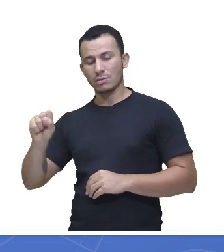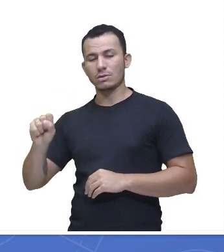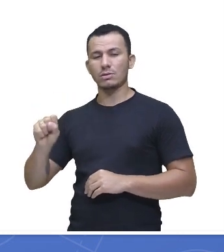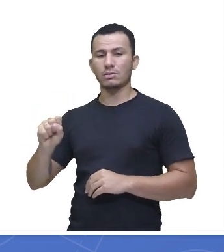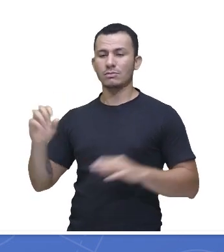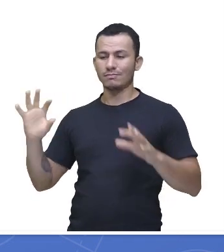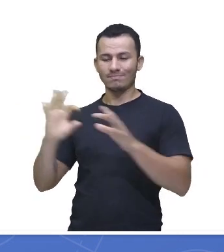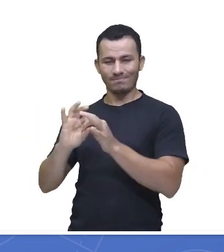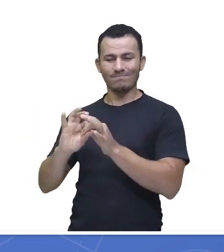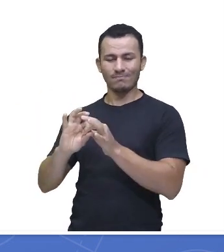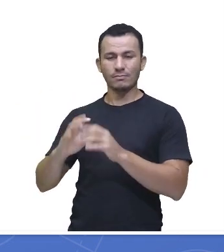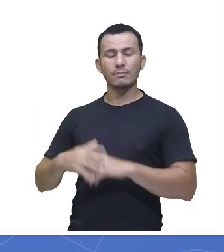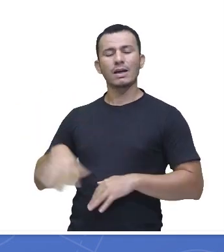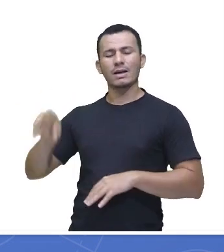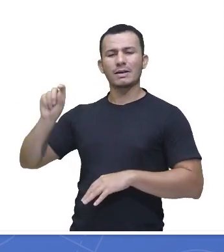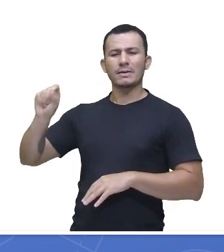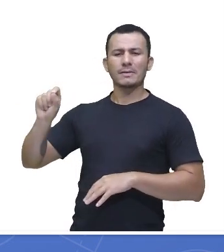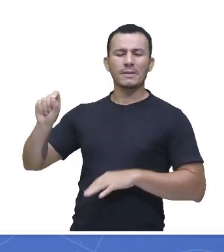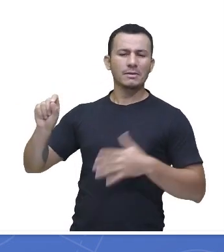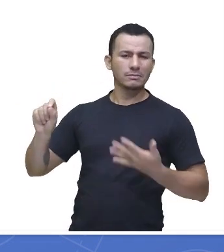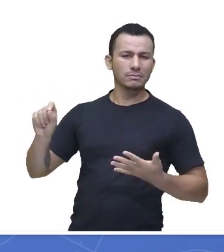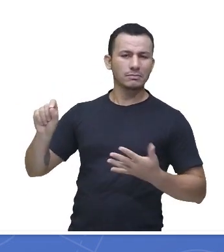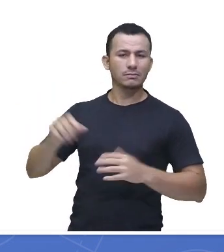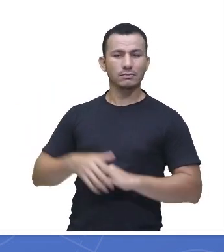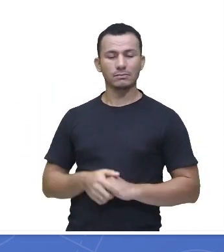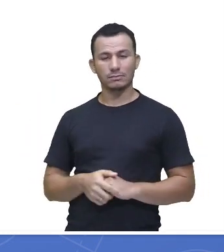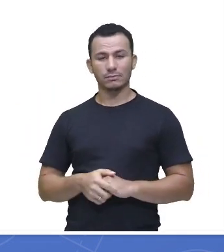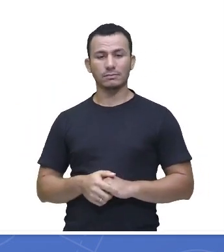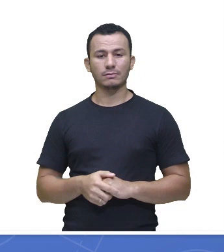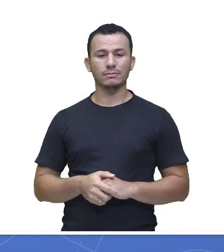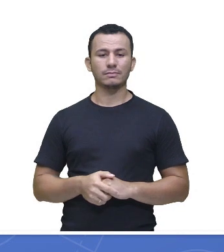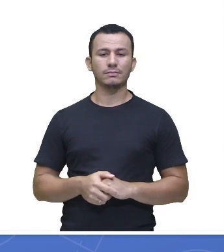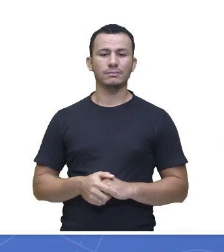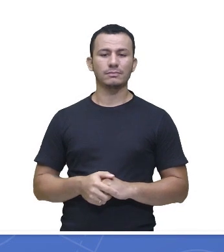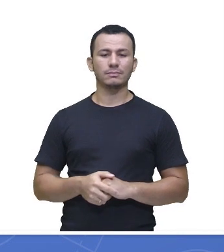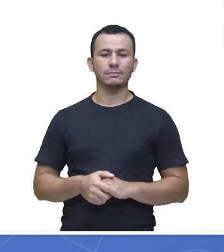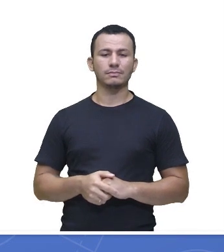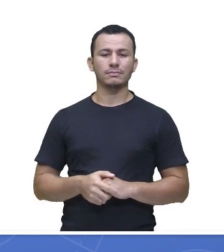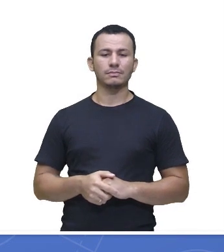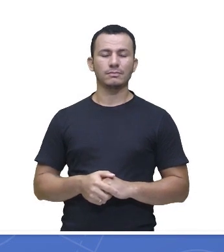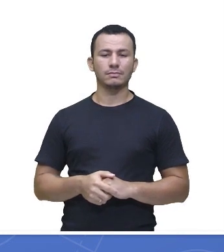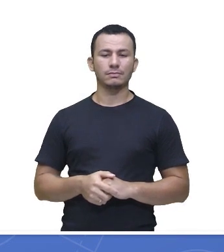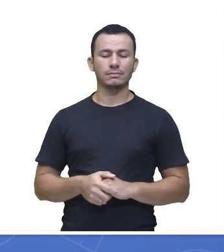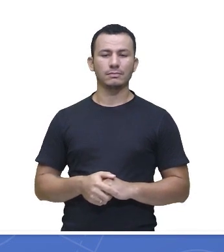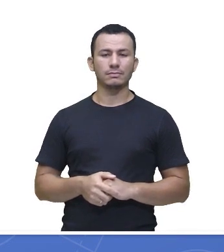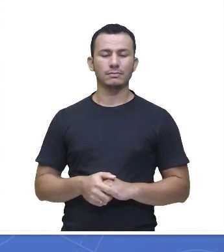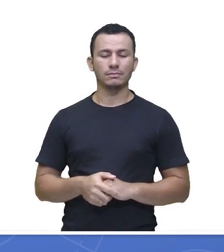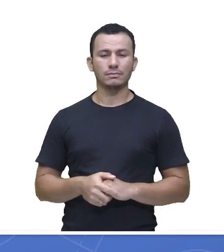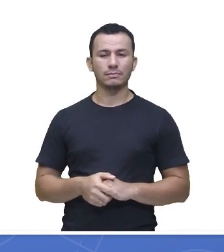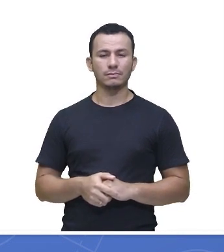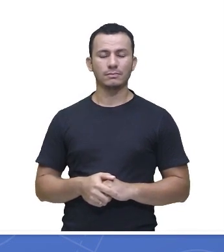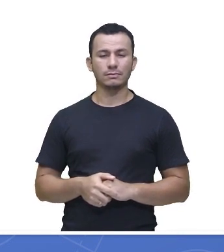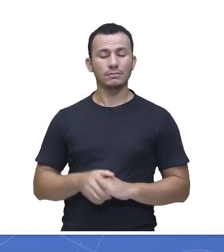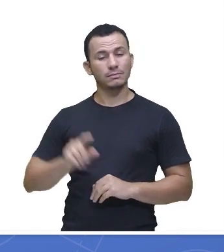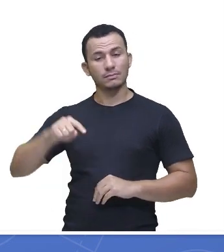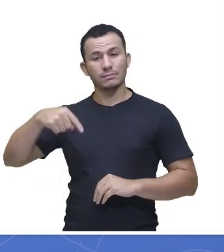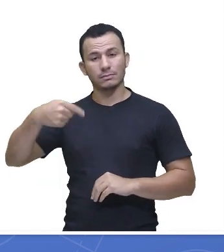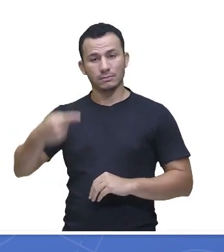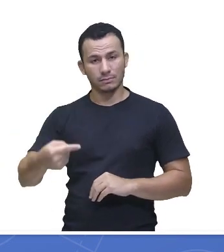aqui. Então, quem, aqui responde a pergunta quem. Muito bem. Aí